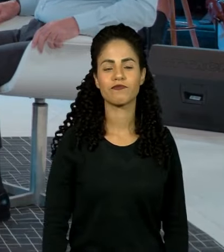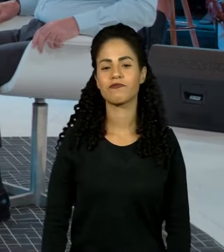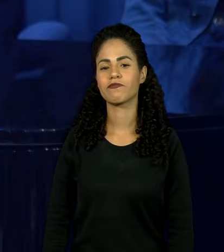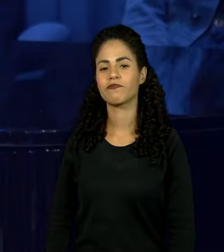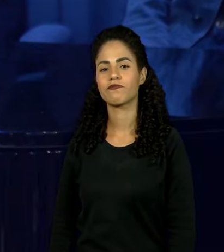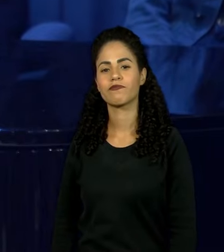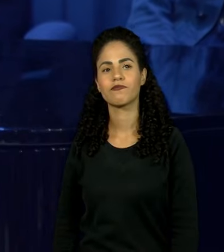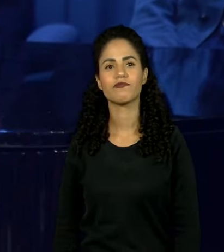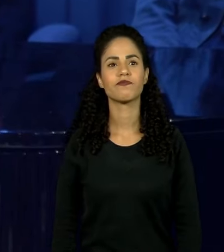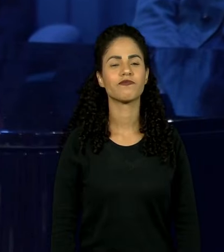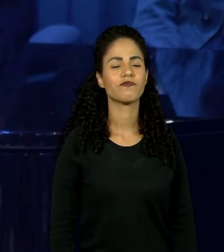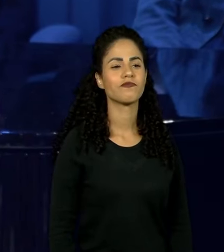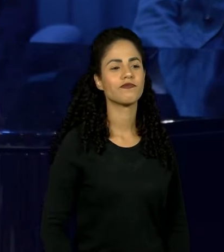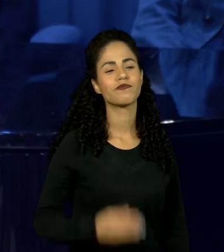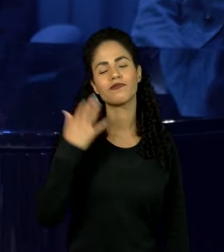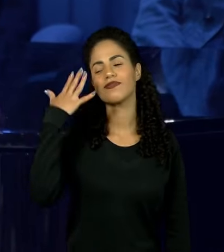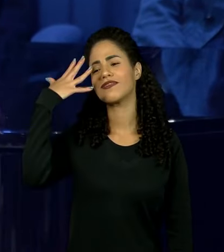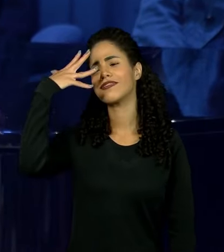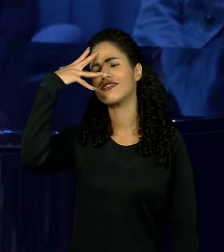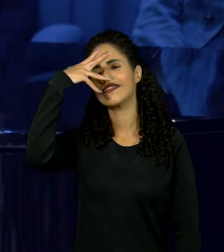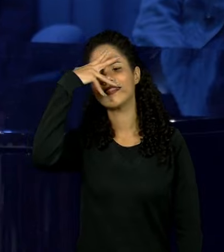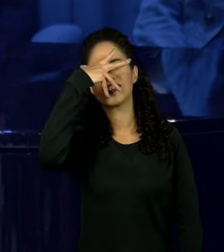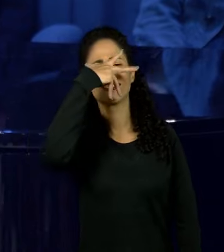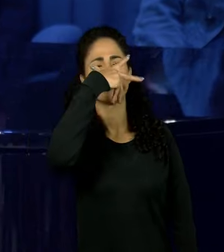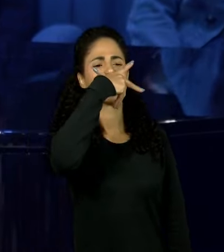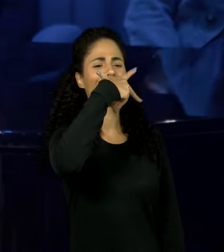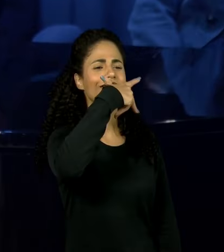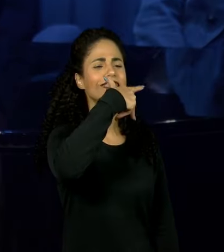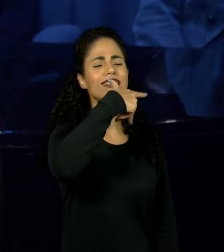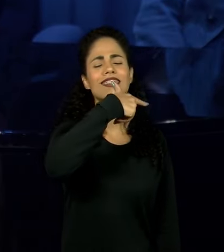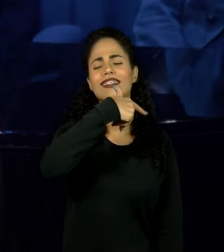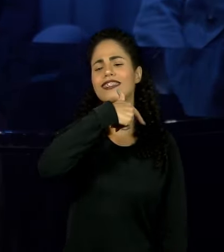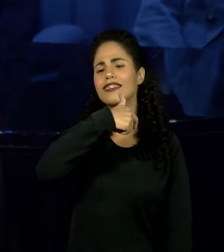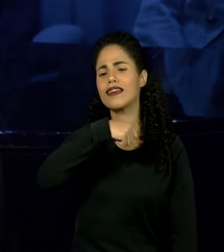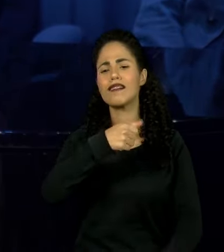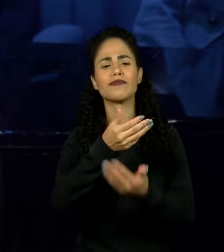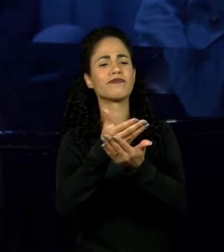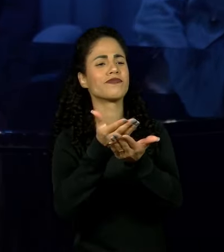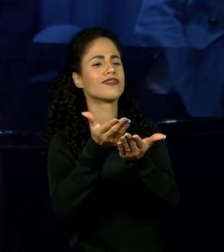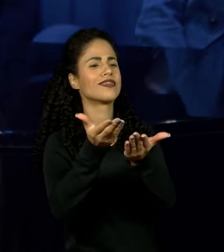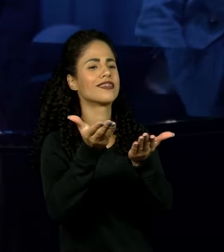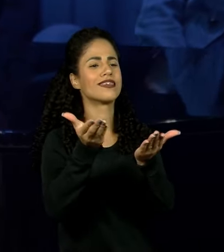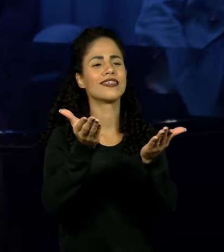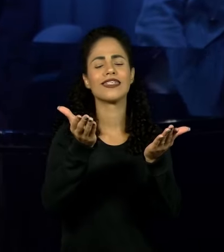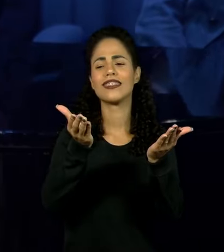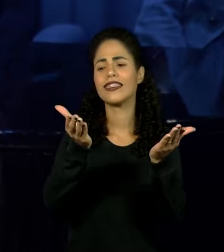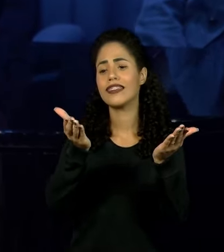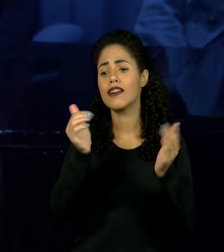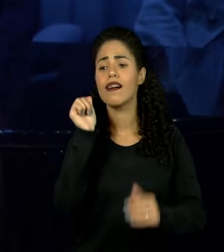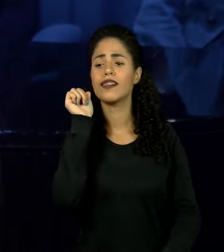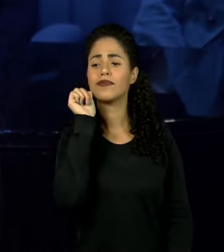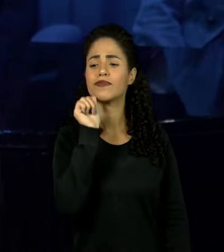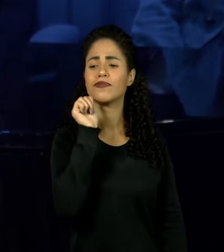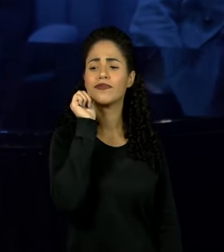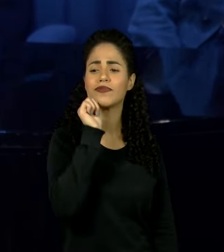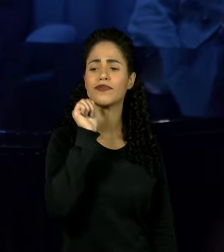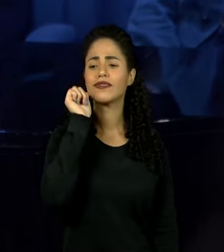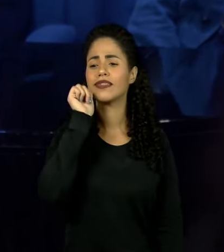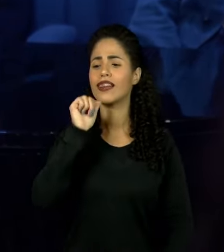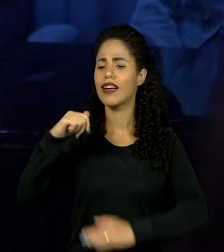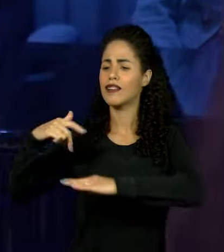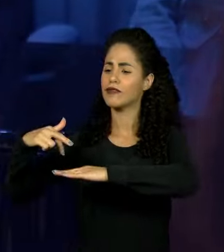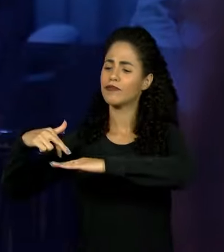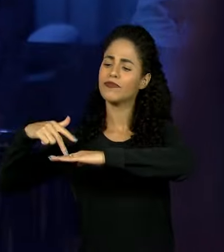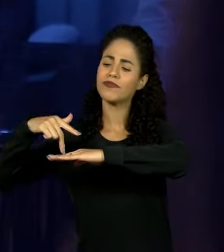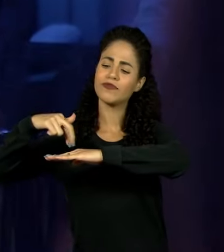música olha que coisa mais linda mais cheia de graça é ela menina que vem e que